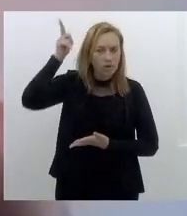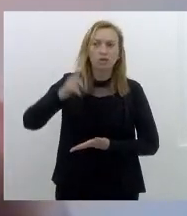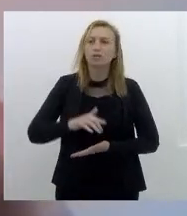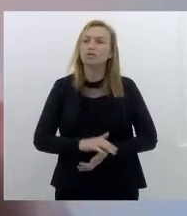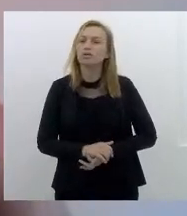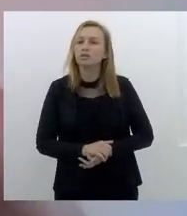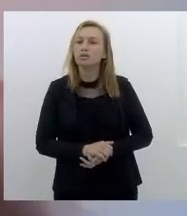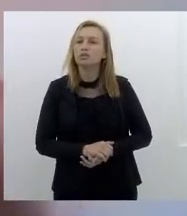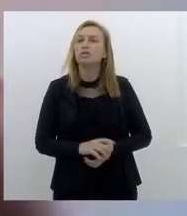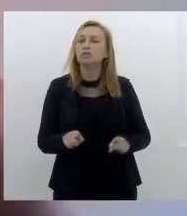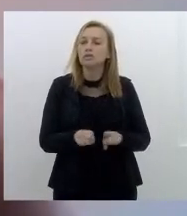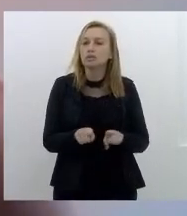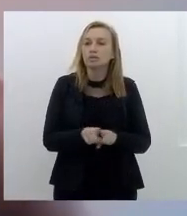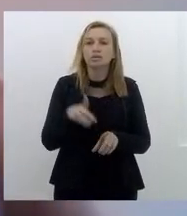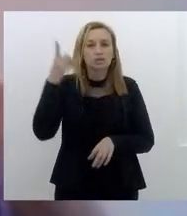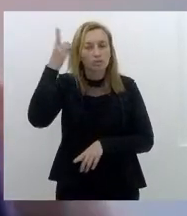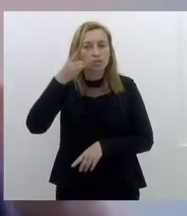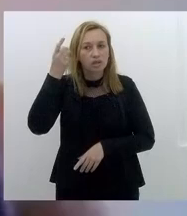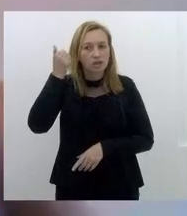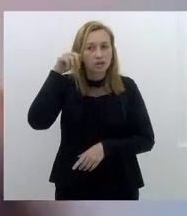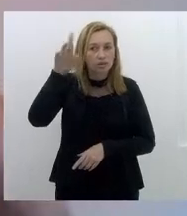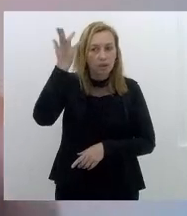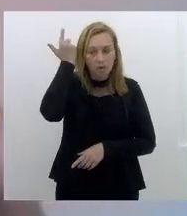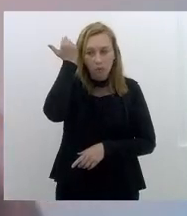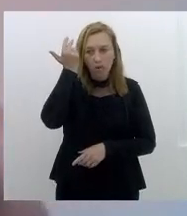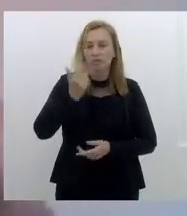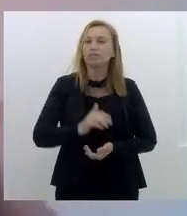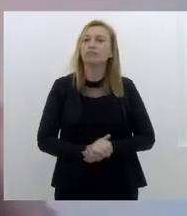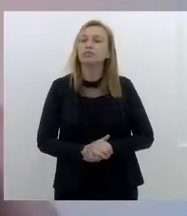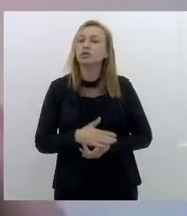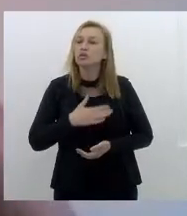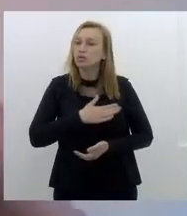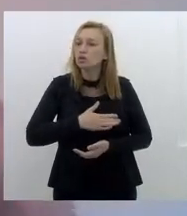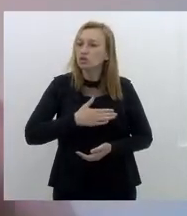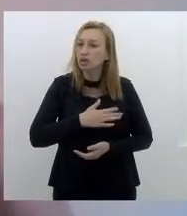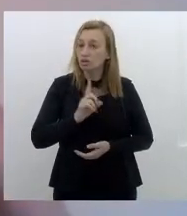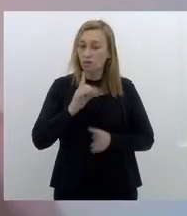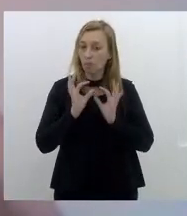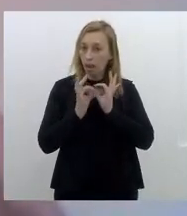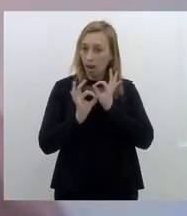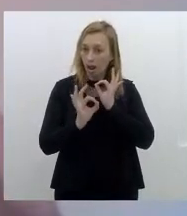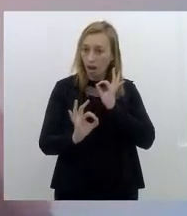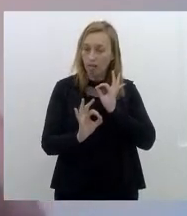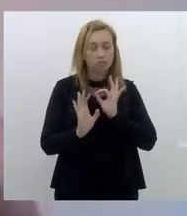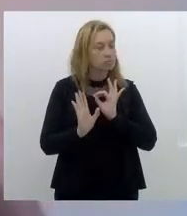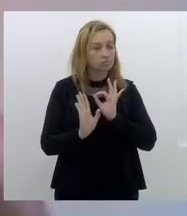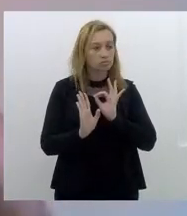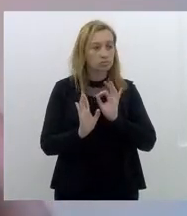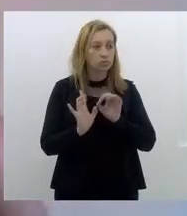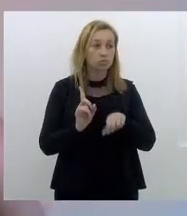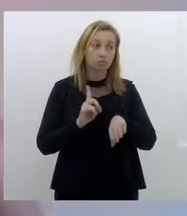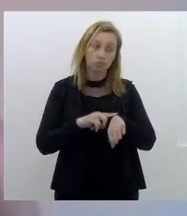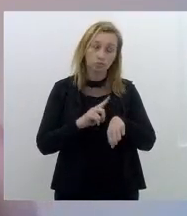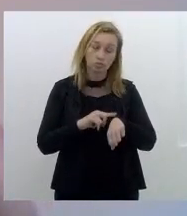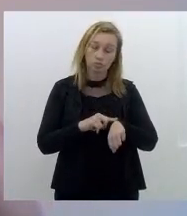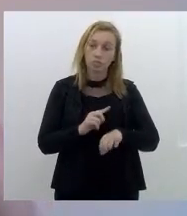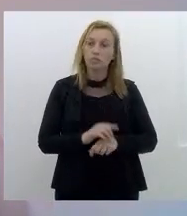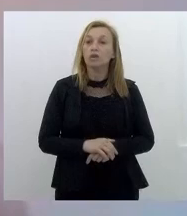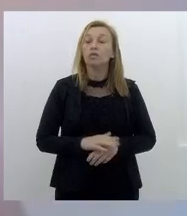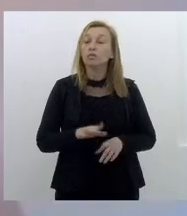da Rocha e deputado Eliomar Coelho eu gostaria que não vou me alongar devido ao adiantado da hora